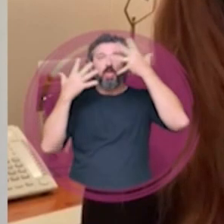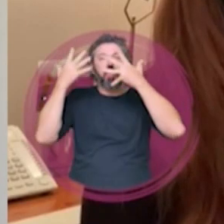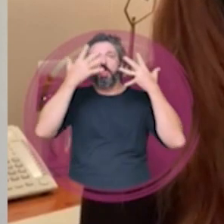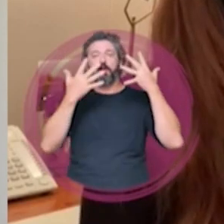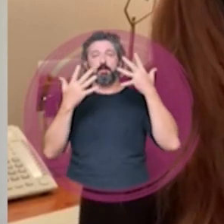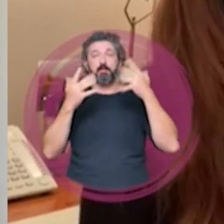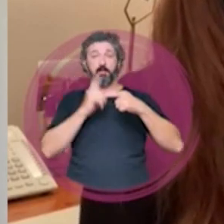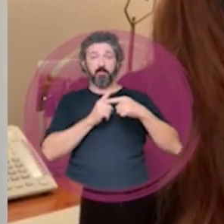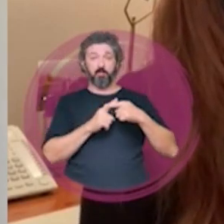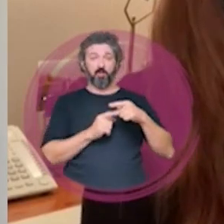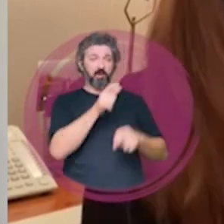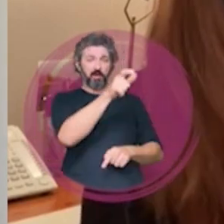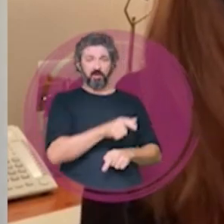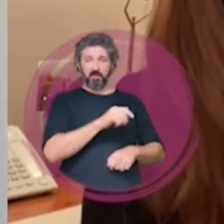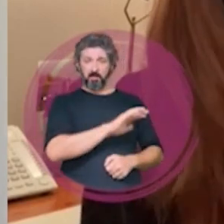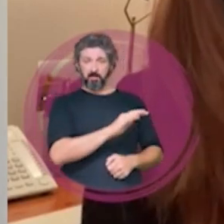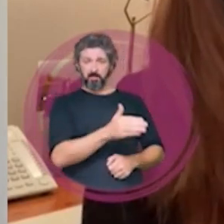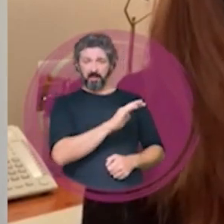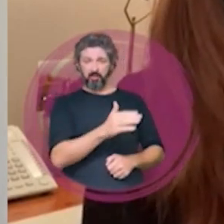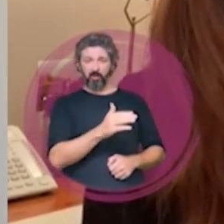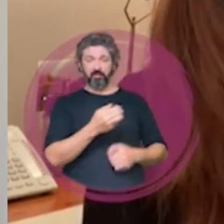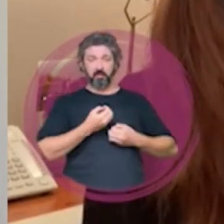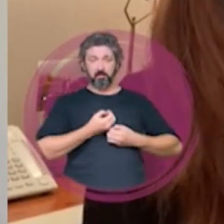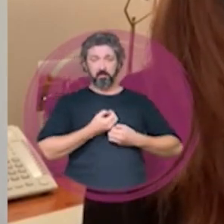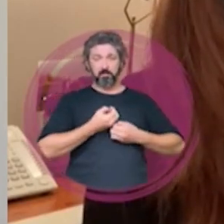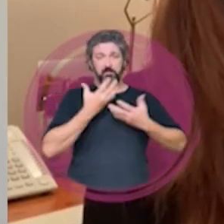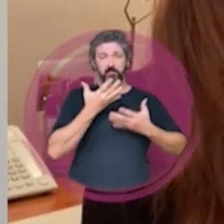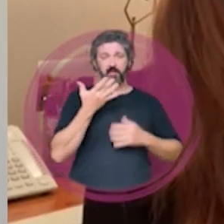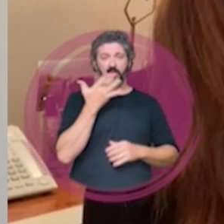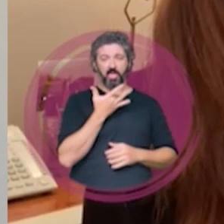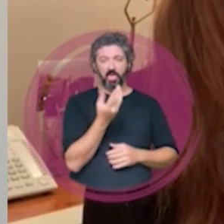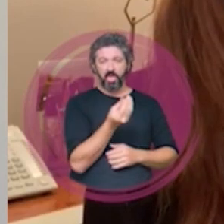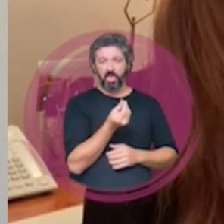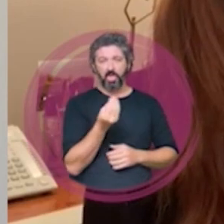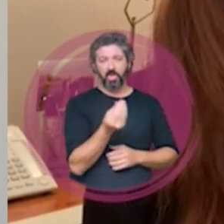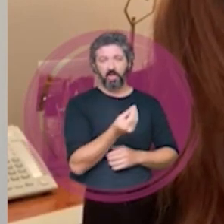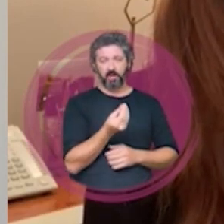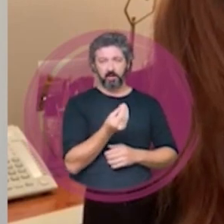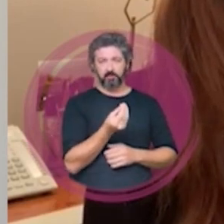paranoica mesmo. Mas é que para o pedófilo pintou um clima.